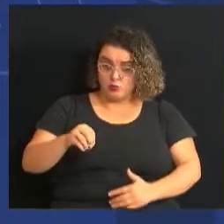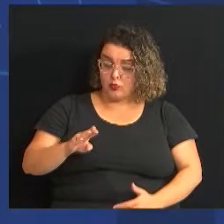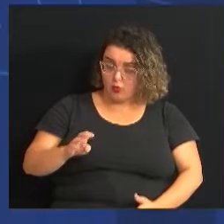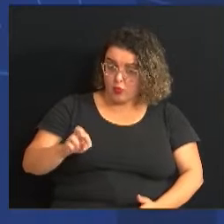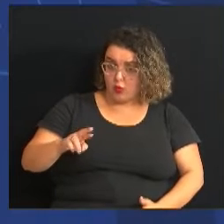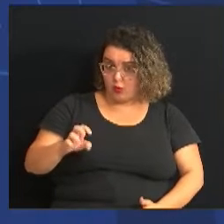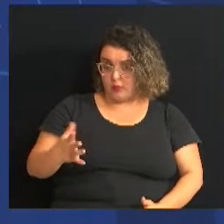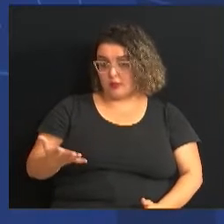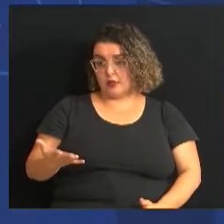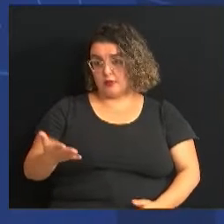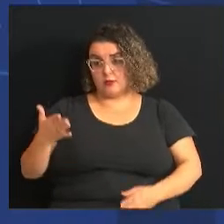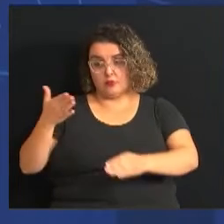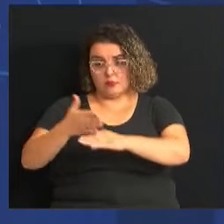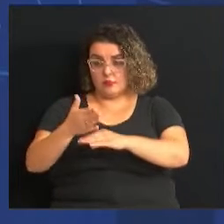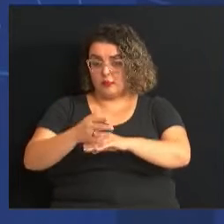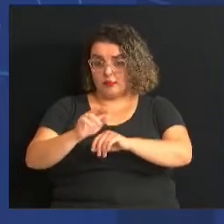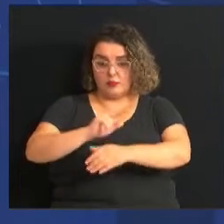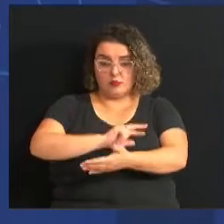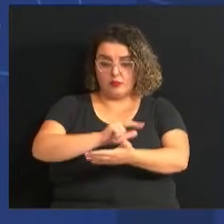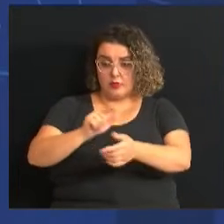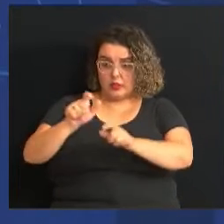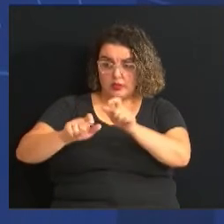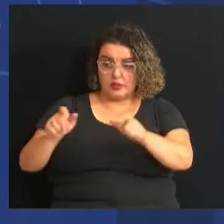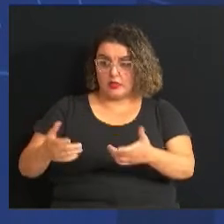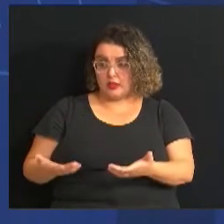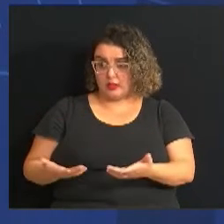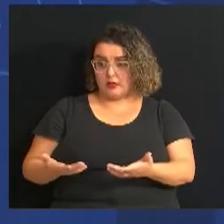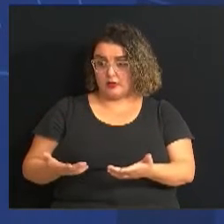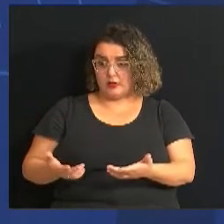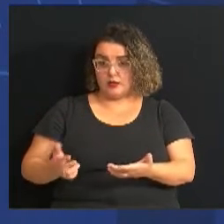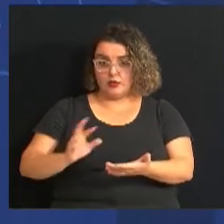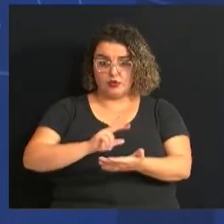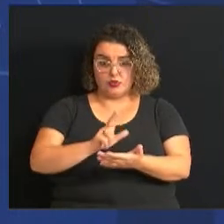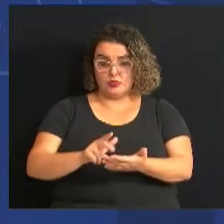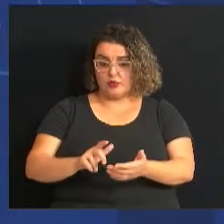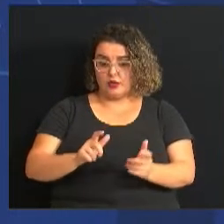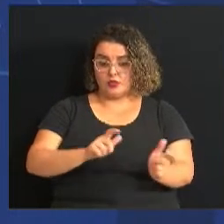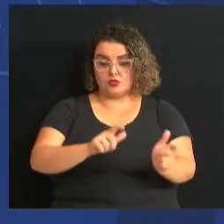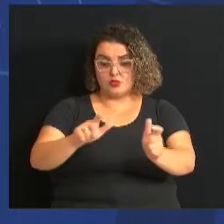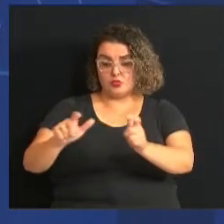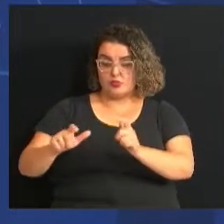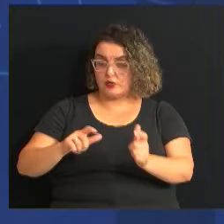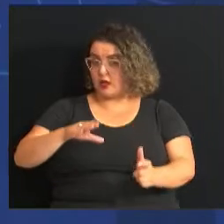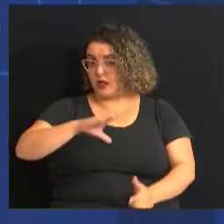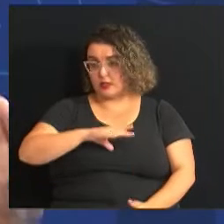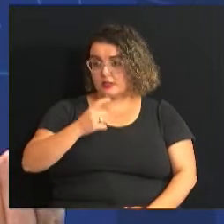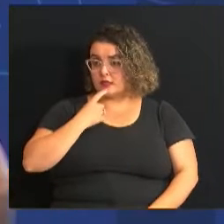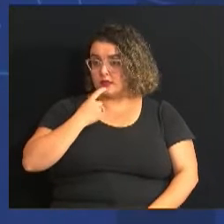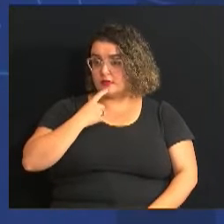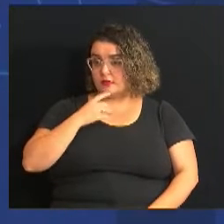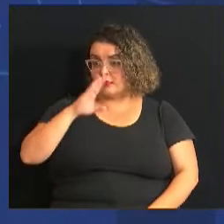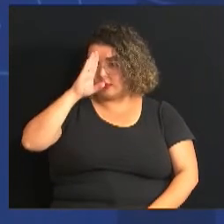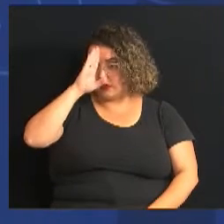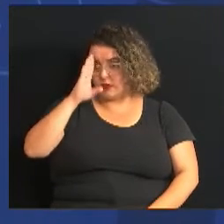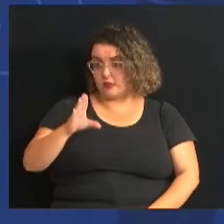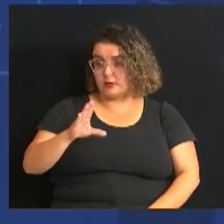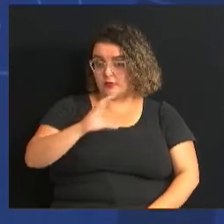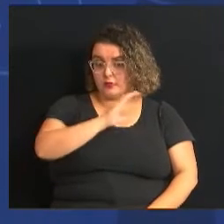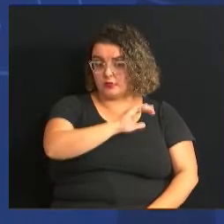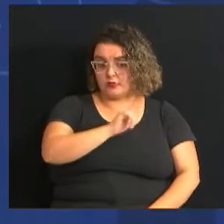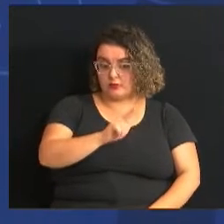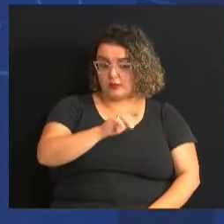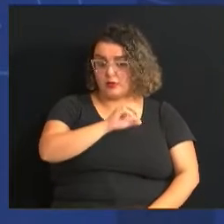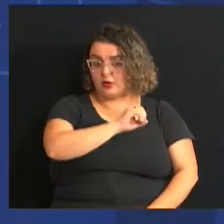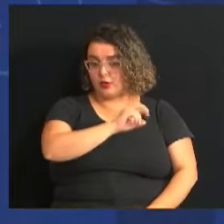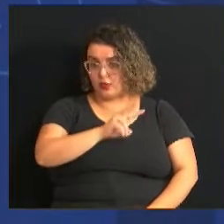frequentado por inúmeras pessoas de várias regiões do município de Campinas, principalmente pessoas do Campo Grande, Ouro Verde, que muitas das